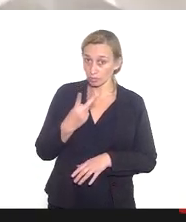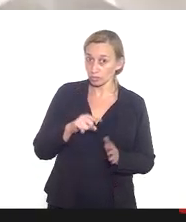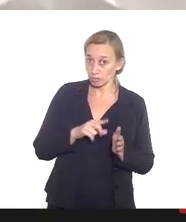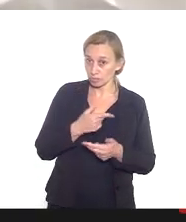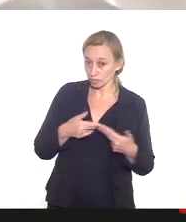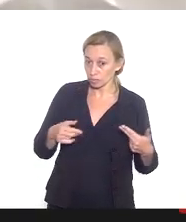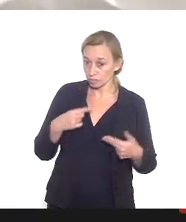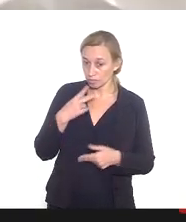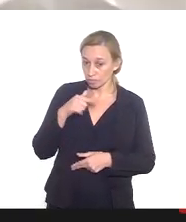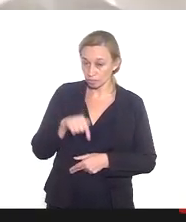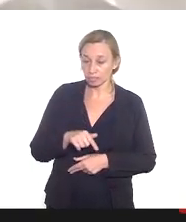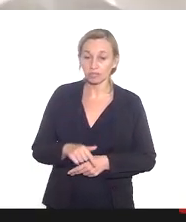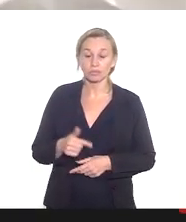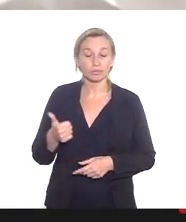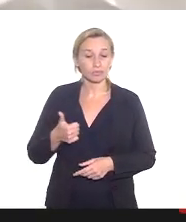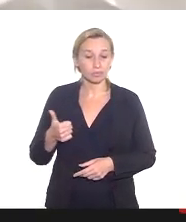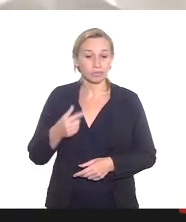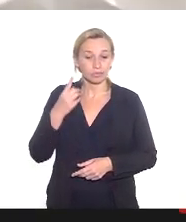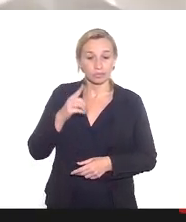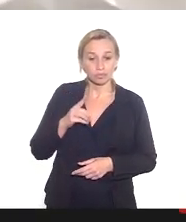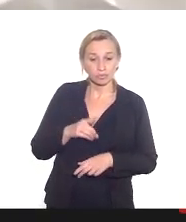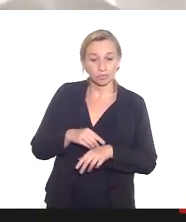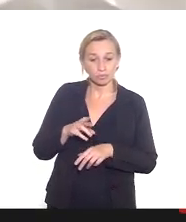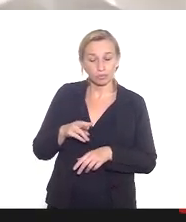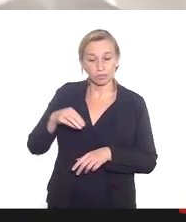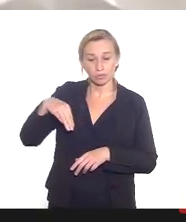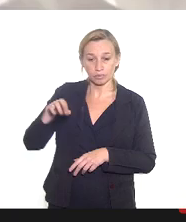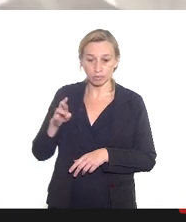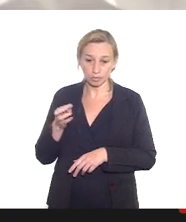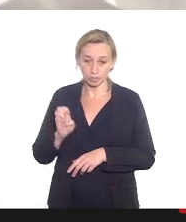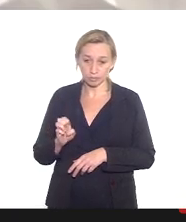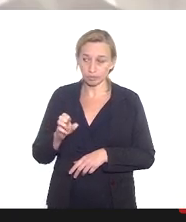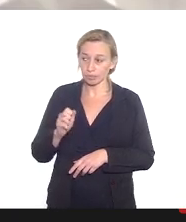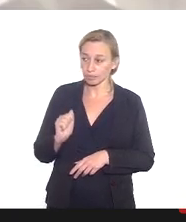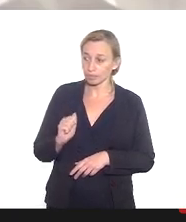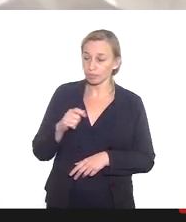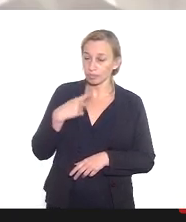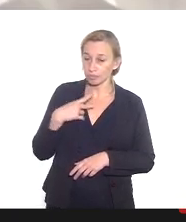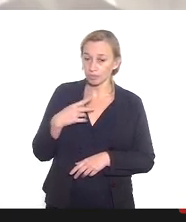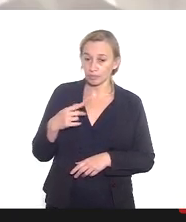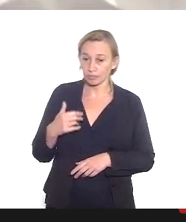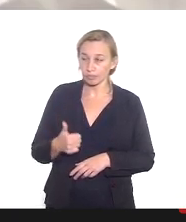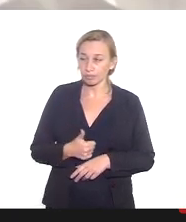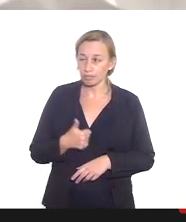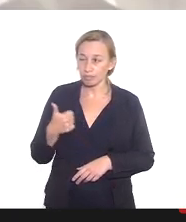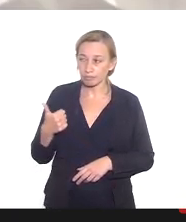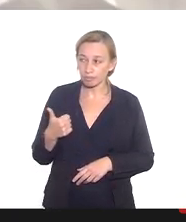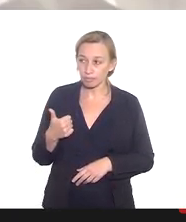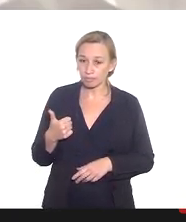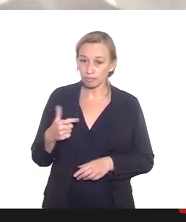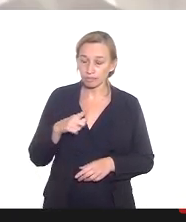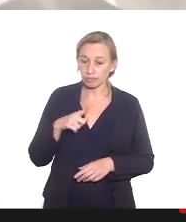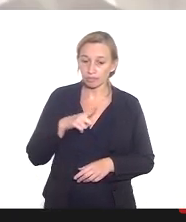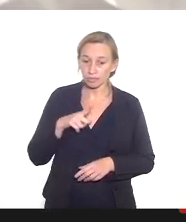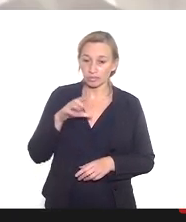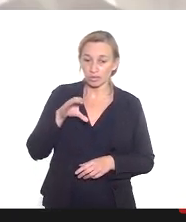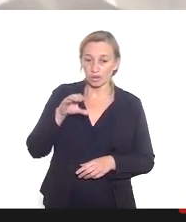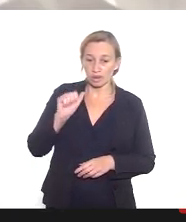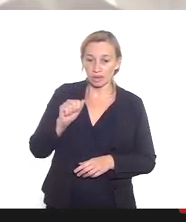aqui uma feita pela Doutora morena que ela nos Alerta se não seria mais pertinente tem um calendário